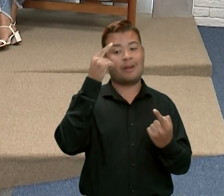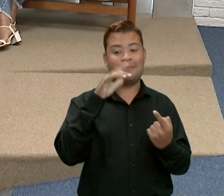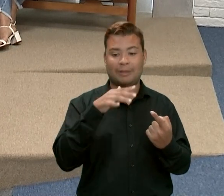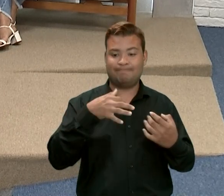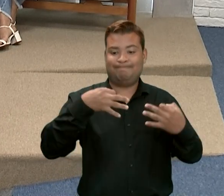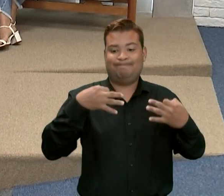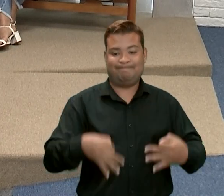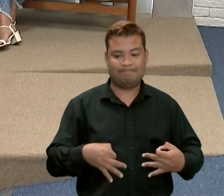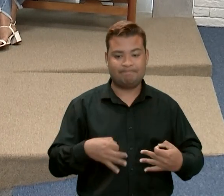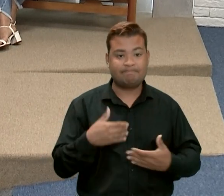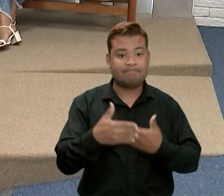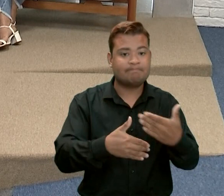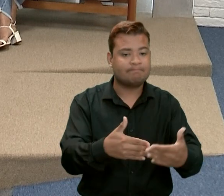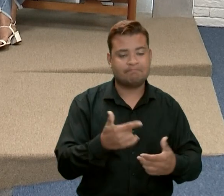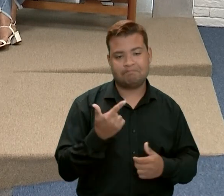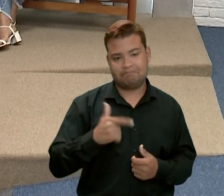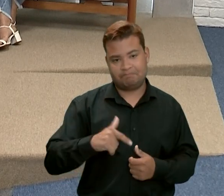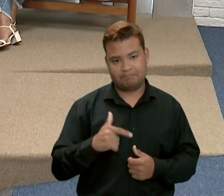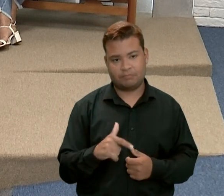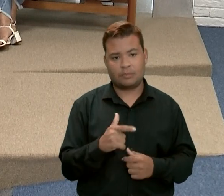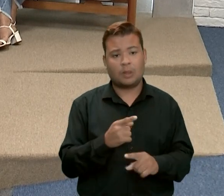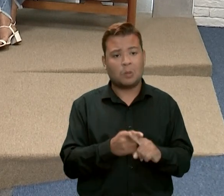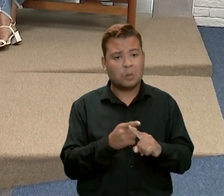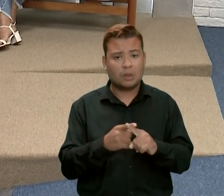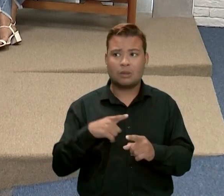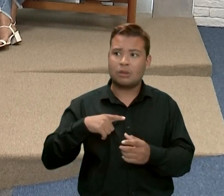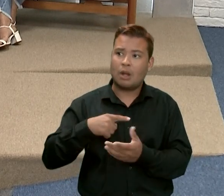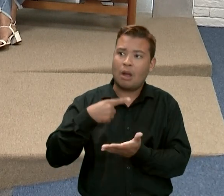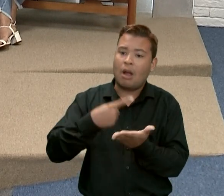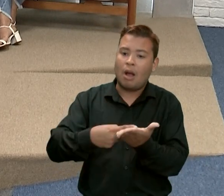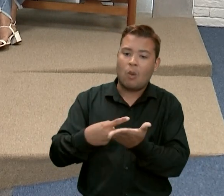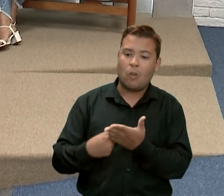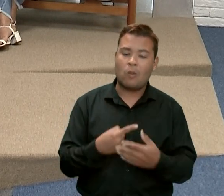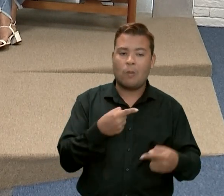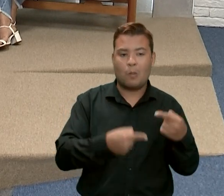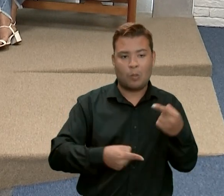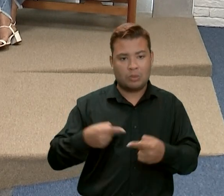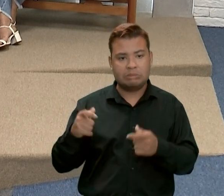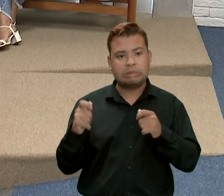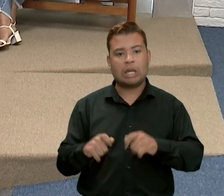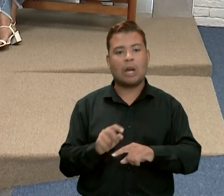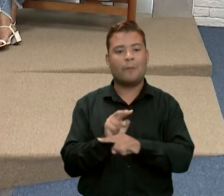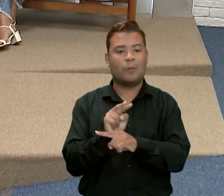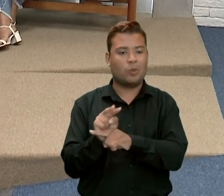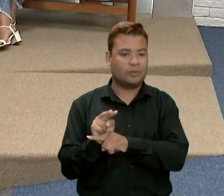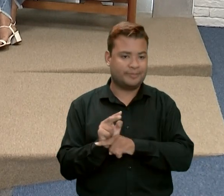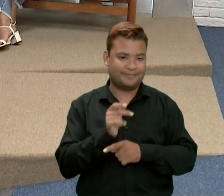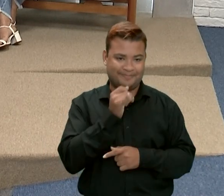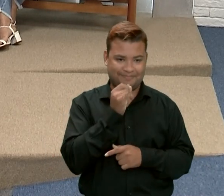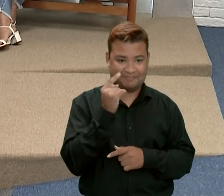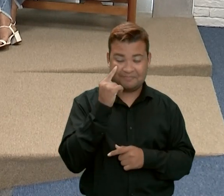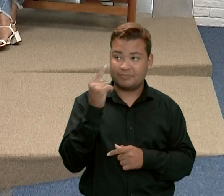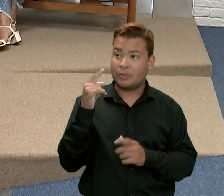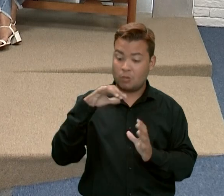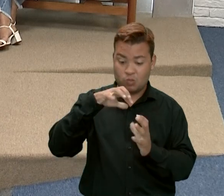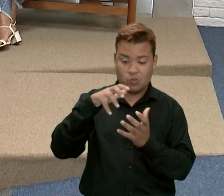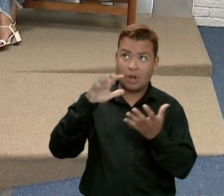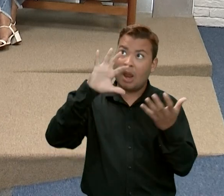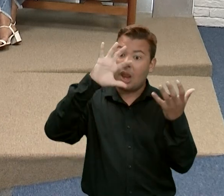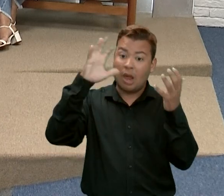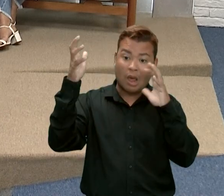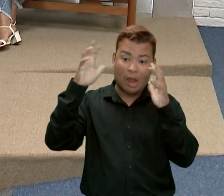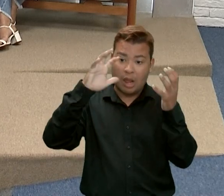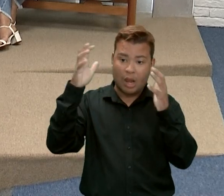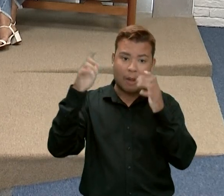interesses econômicos ainda impedem uma espécie de acordo político que possa proteger. A gente está vendo agora o drama climático no mundo inteiro, que vai se